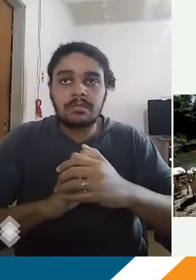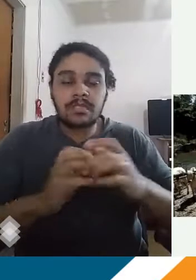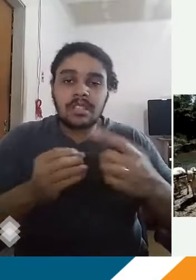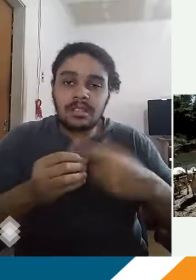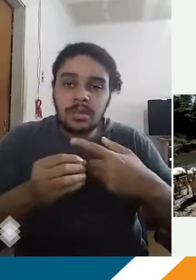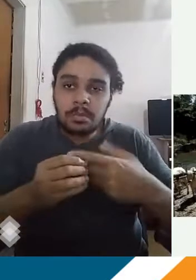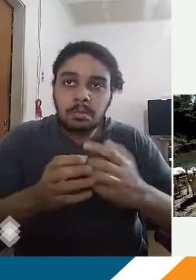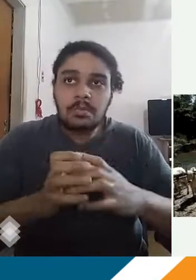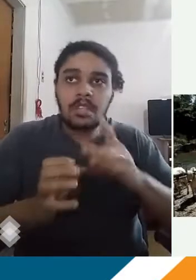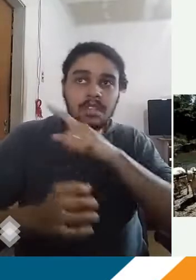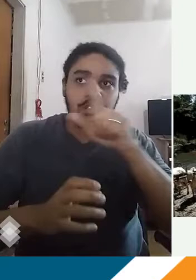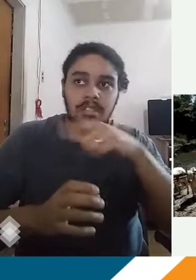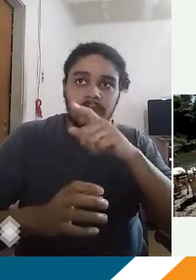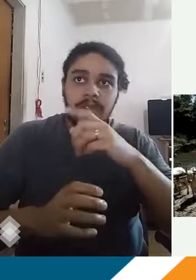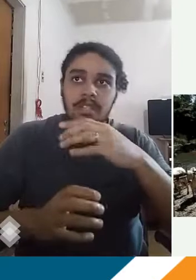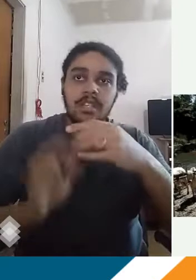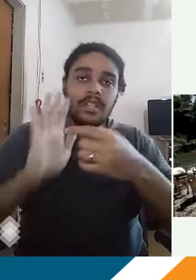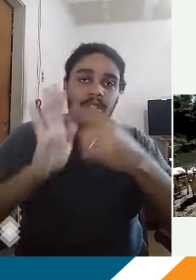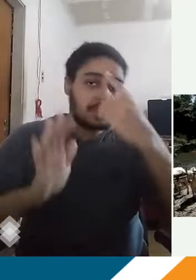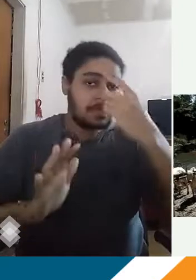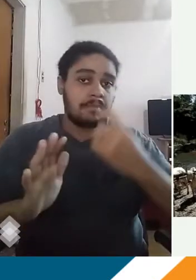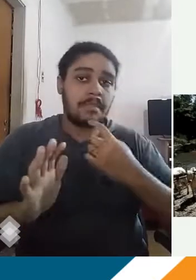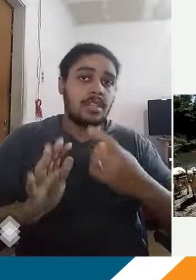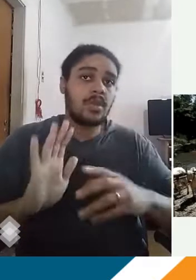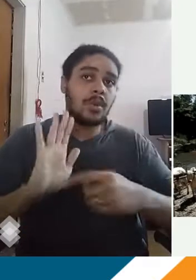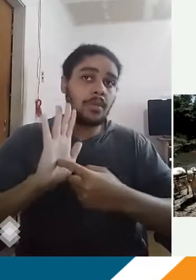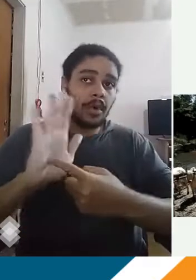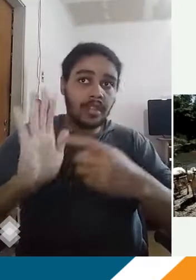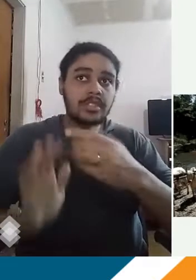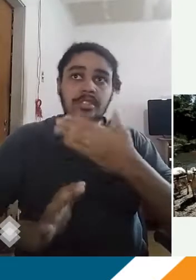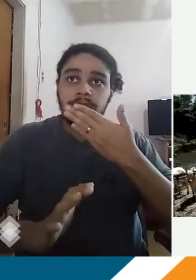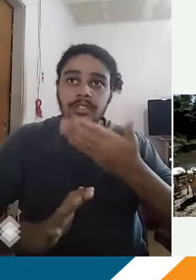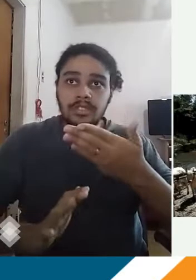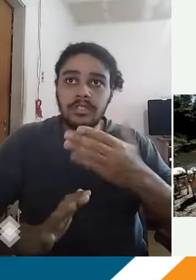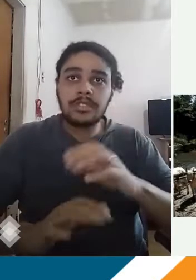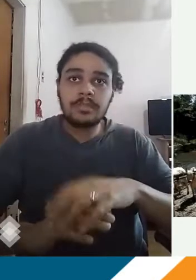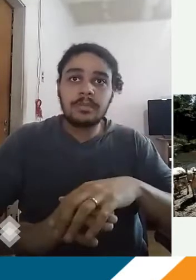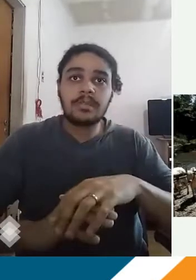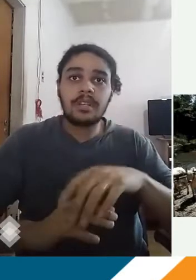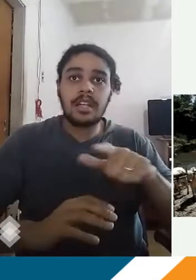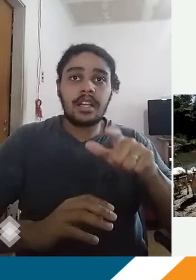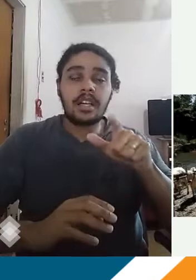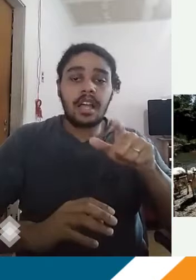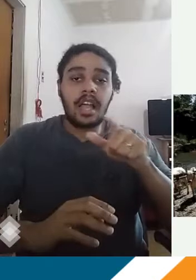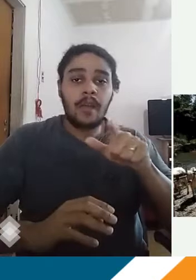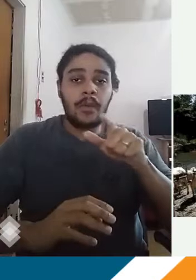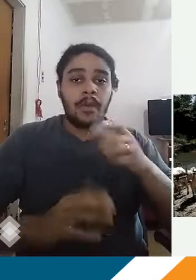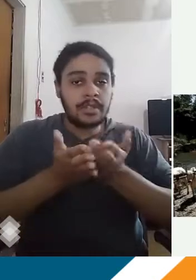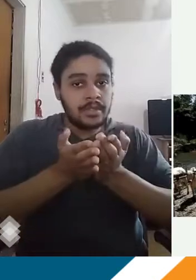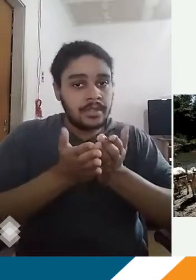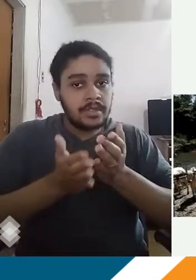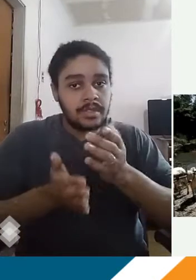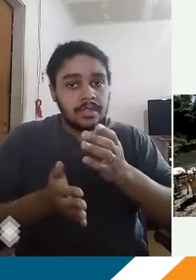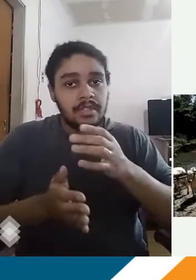essas principais modalidades de migração. Por exemplo, a travessia do rio Pernambuco, representando a